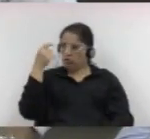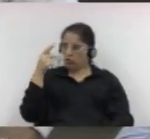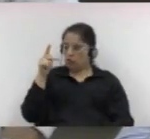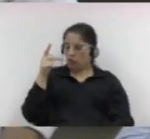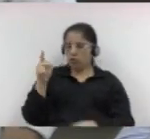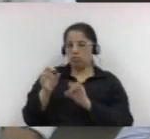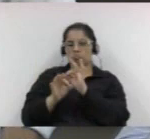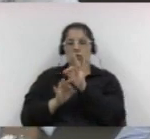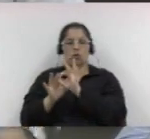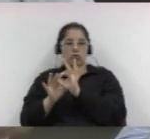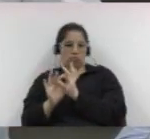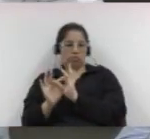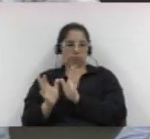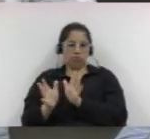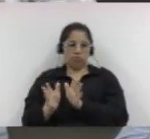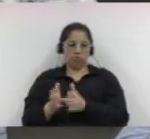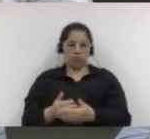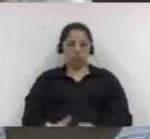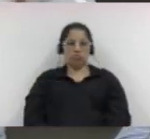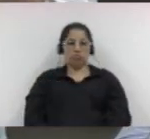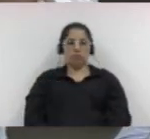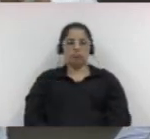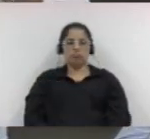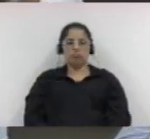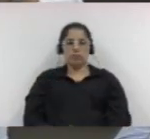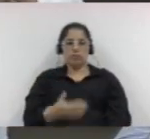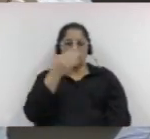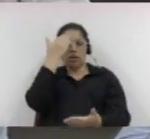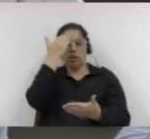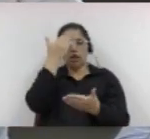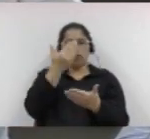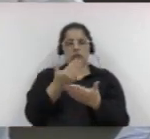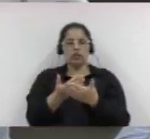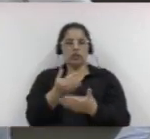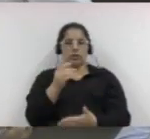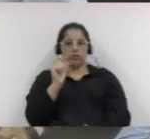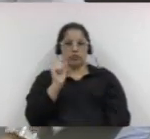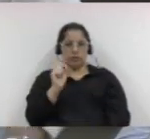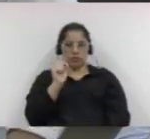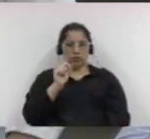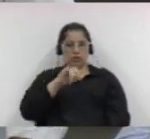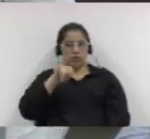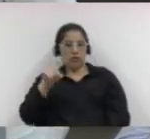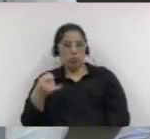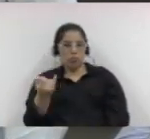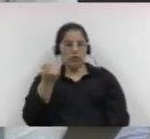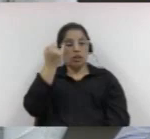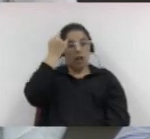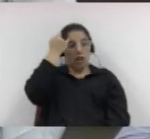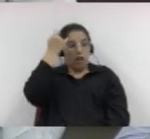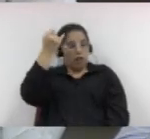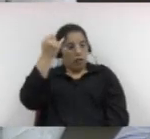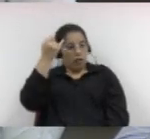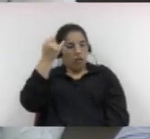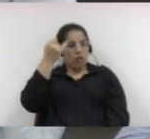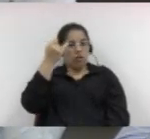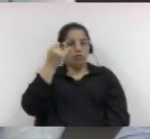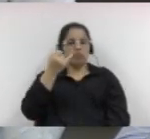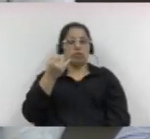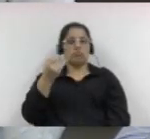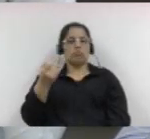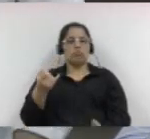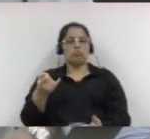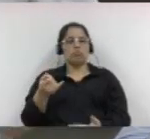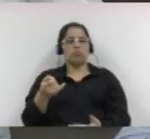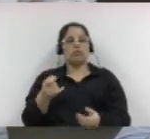Excelência e eu creio que, de fato, nós temos que, até aproveitando a ideia de Vossa Excelência, promover uma